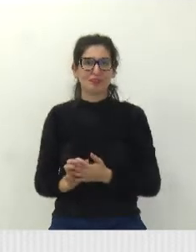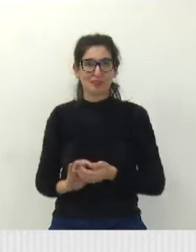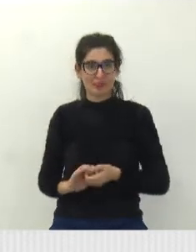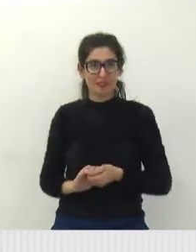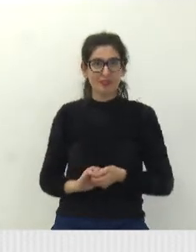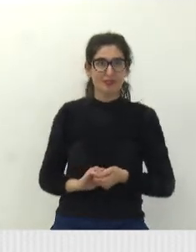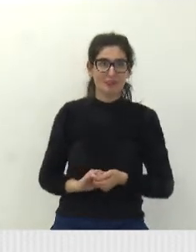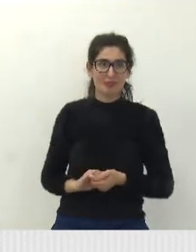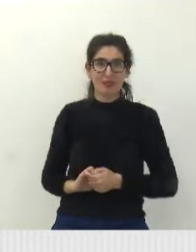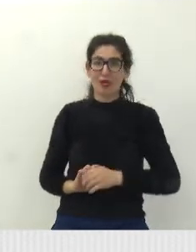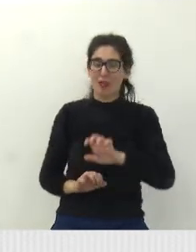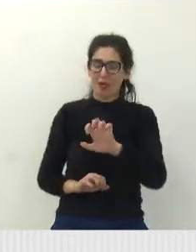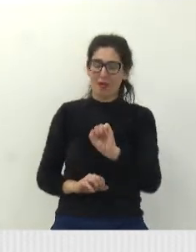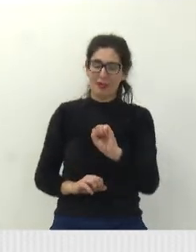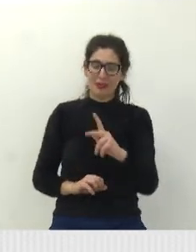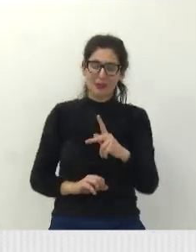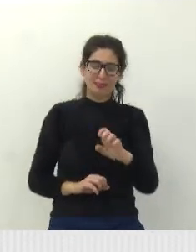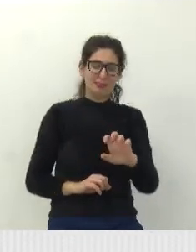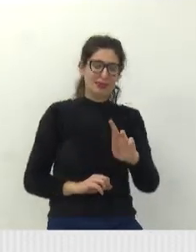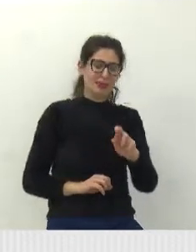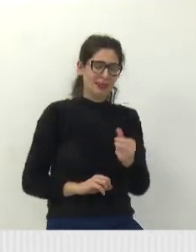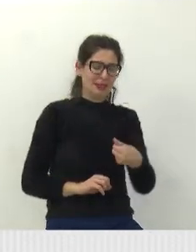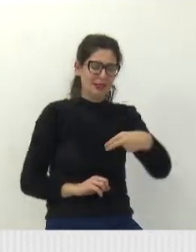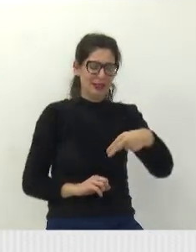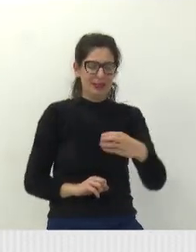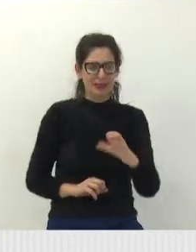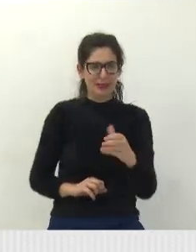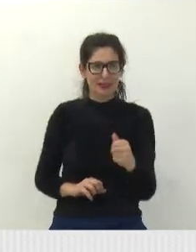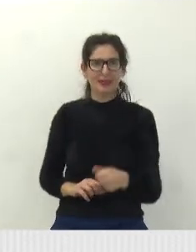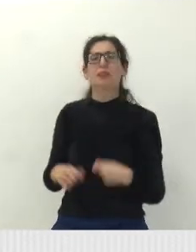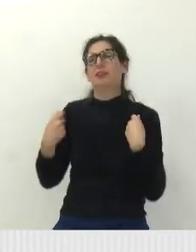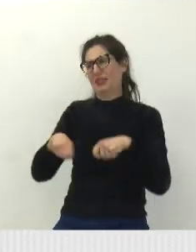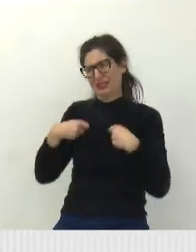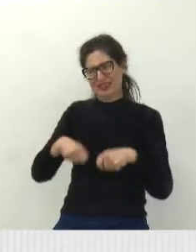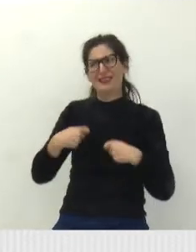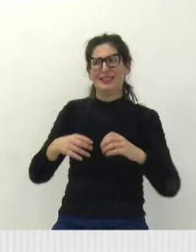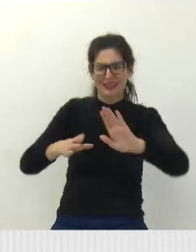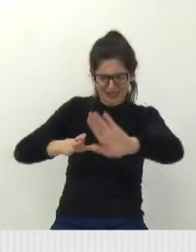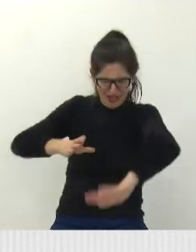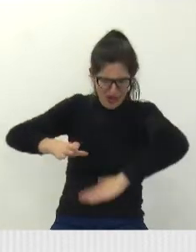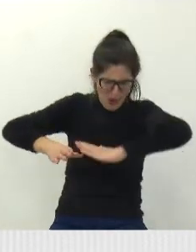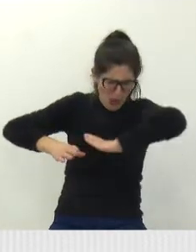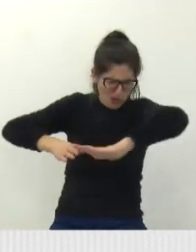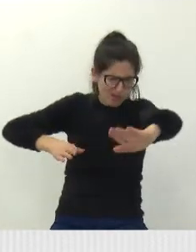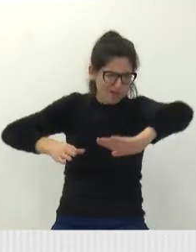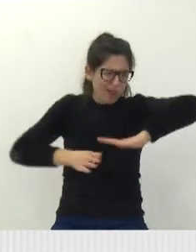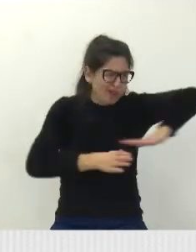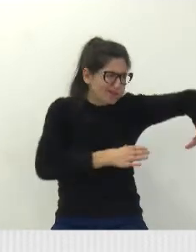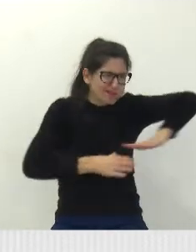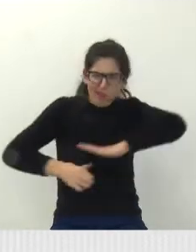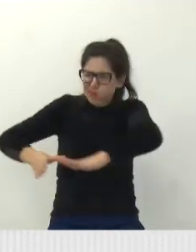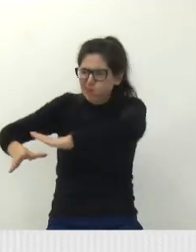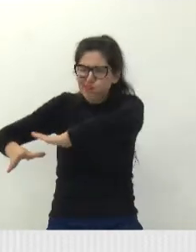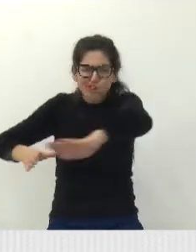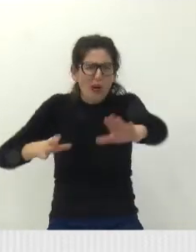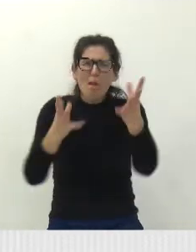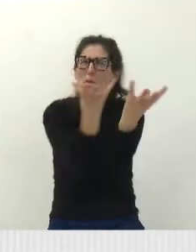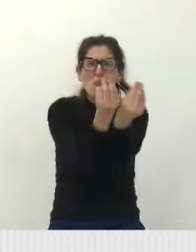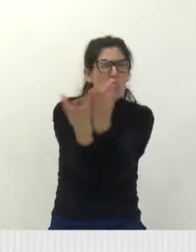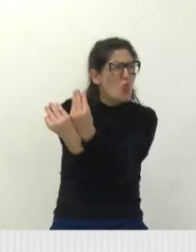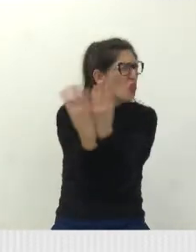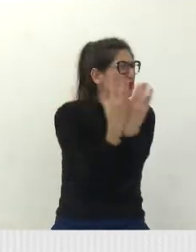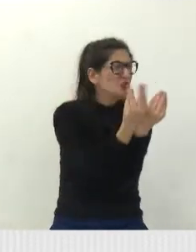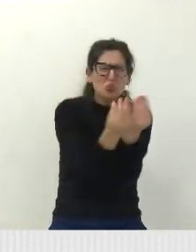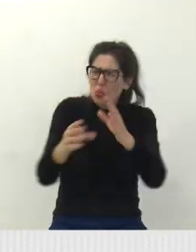bairro Jardim Nova Esperança. Realmente precisamos dar um jeito nos buracos da cidade, né? Você não acha? Vereador, muito buraco,